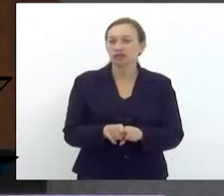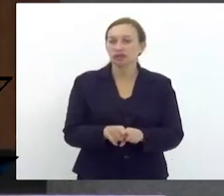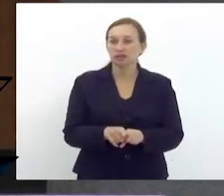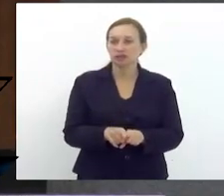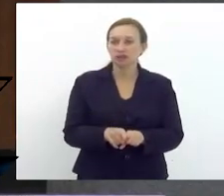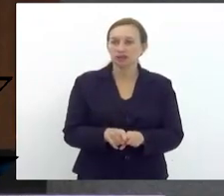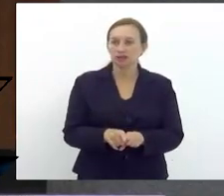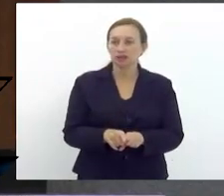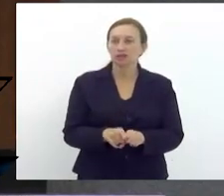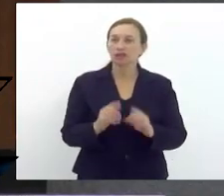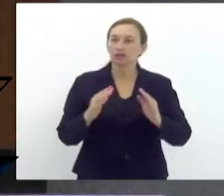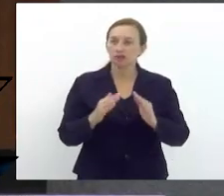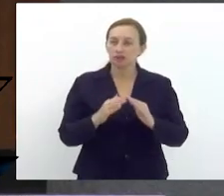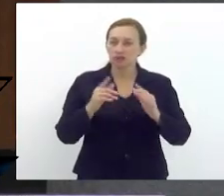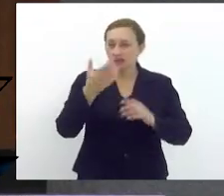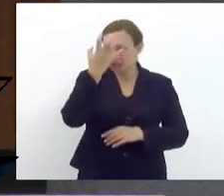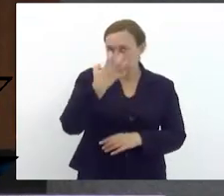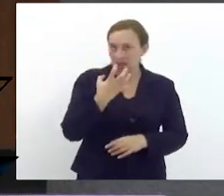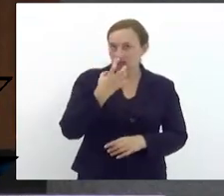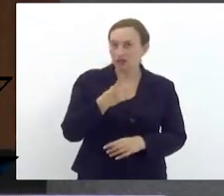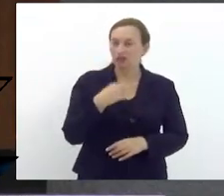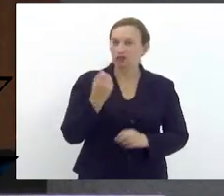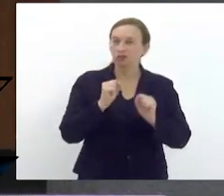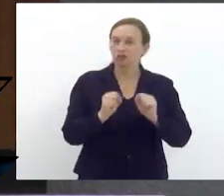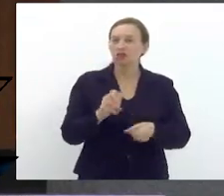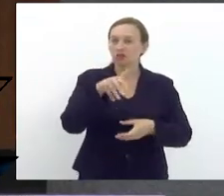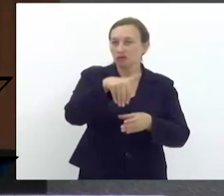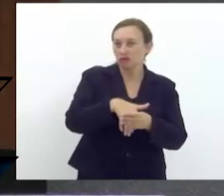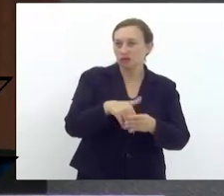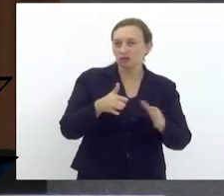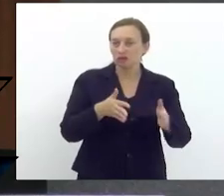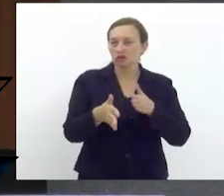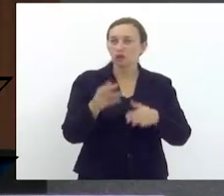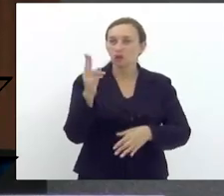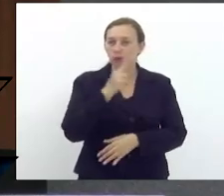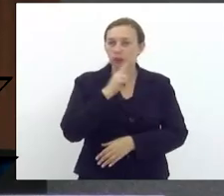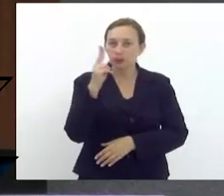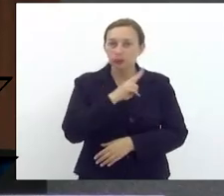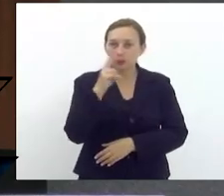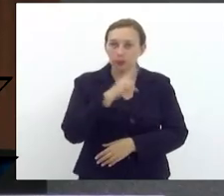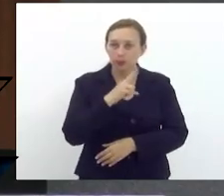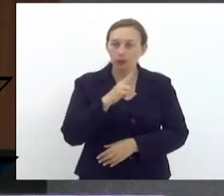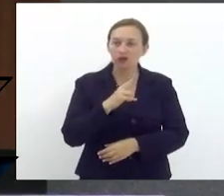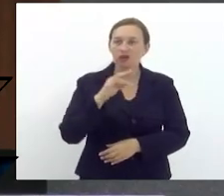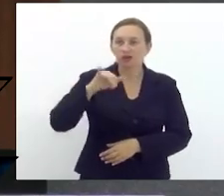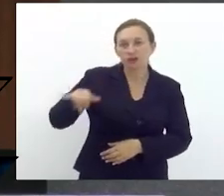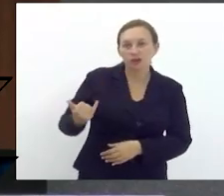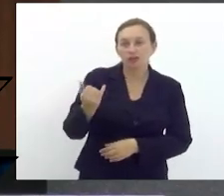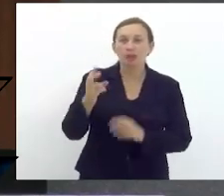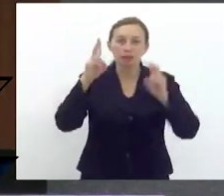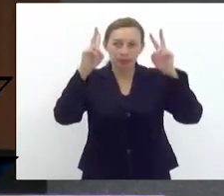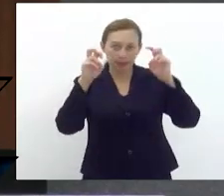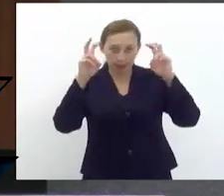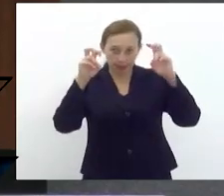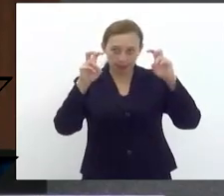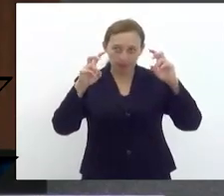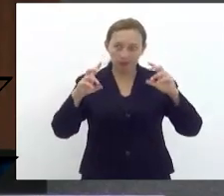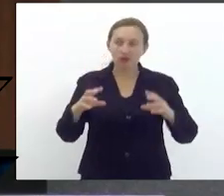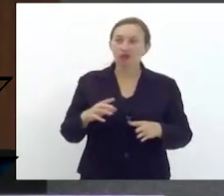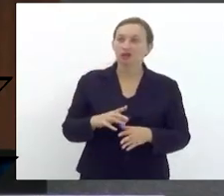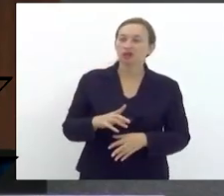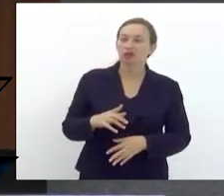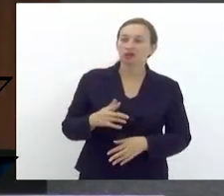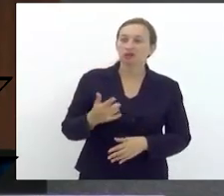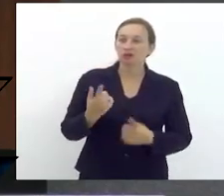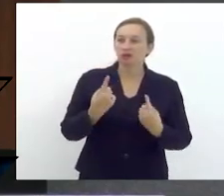casa celeridade para que a gente possa votar em regime de urgência e a gente aproveitar o tema para que venhamos